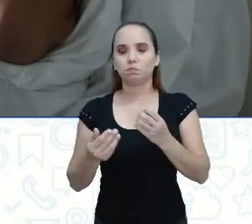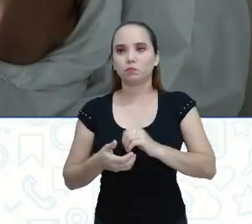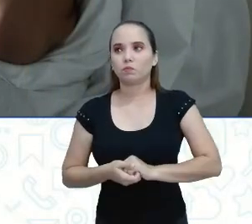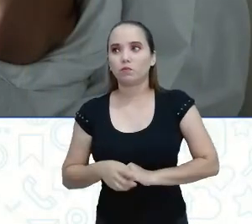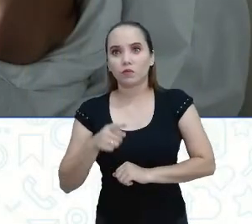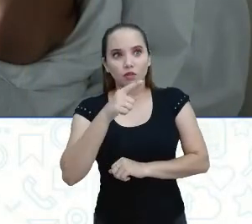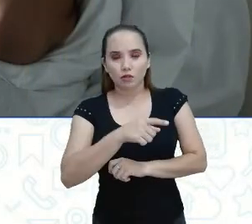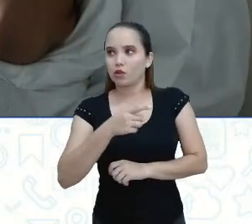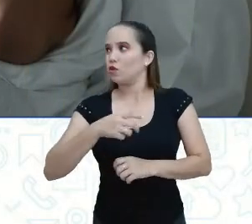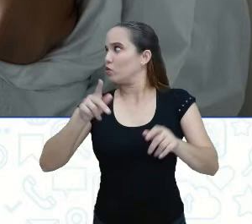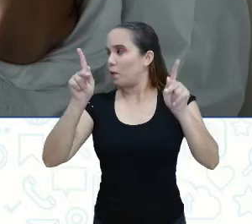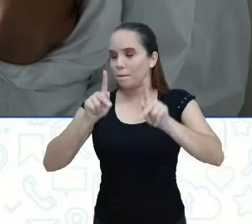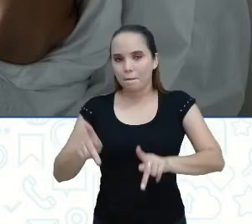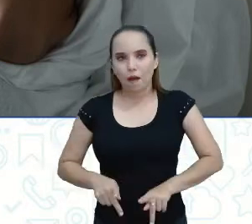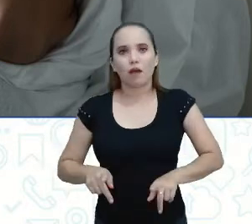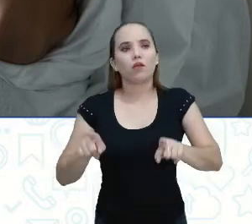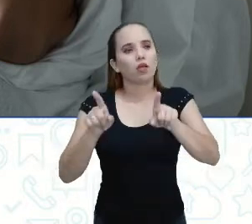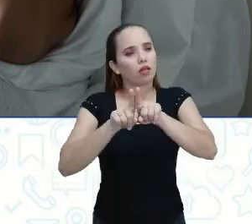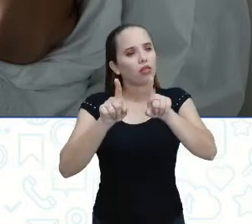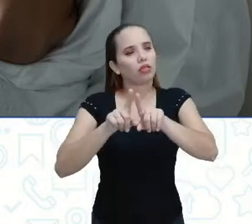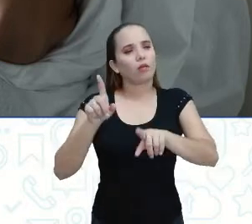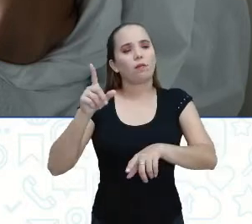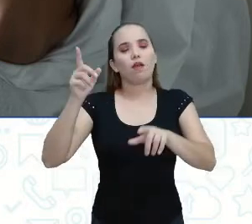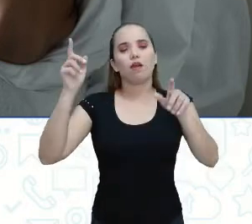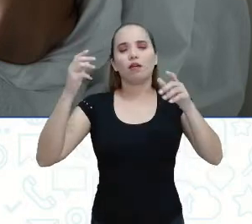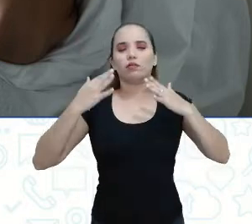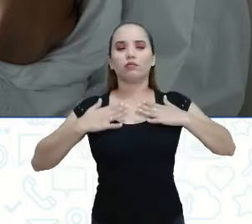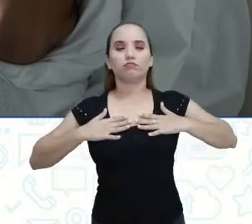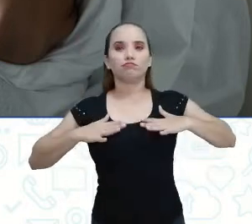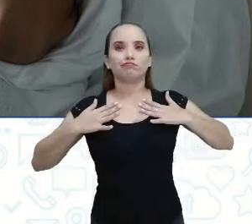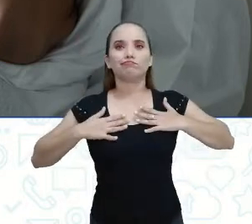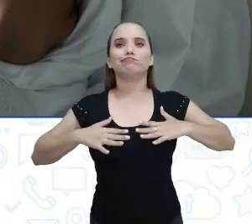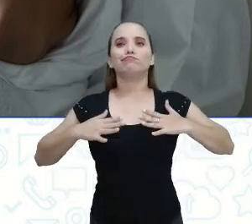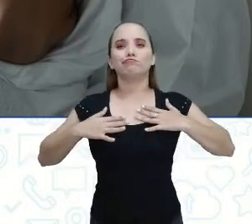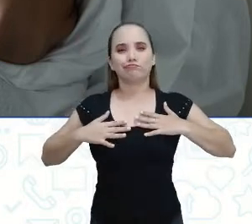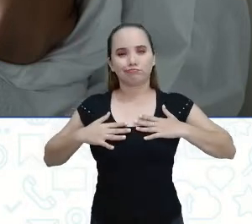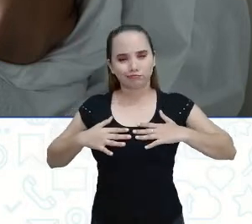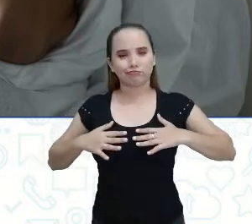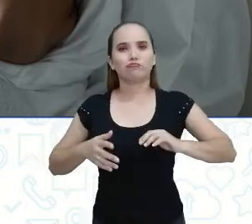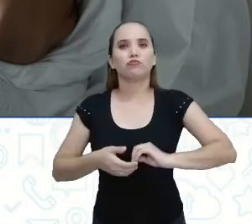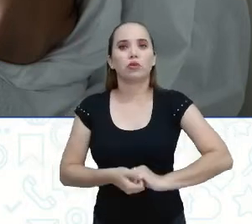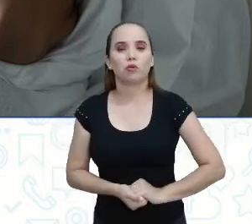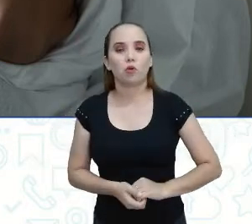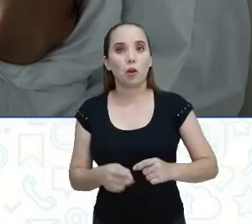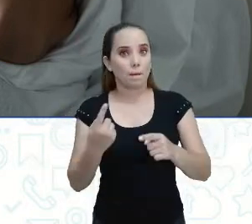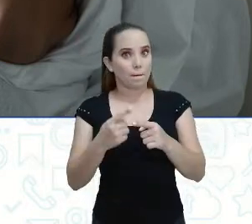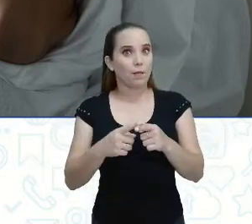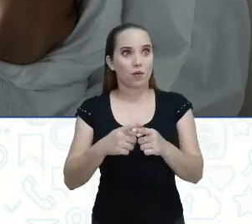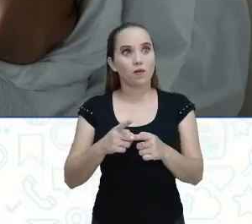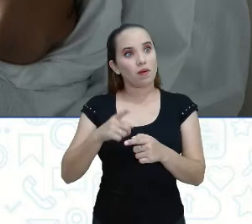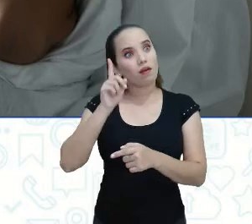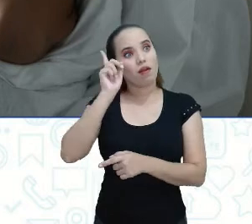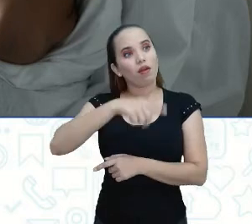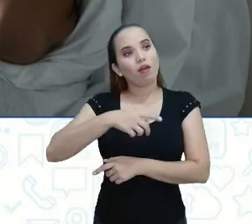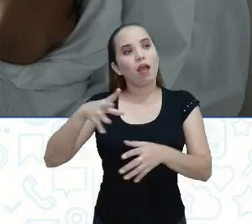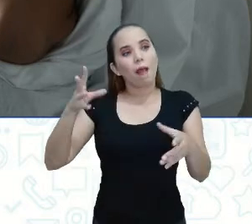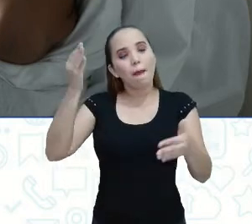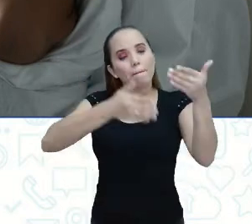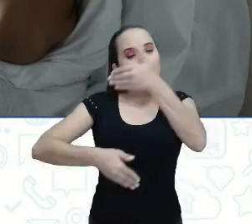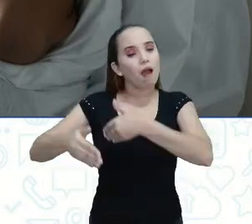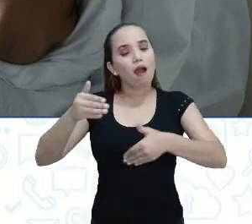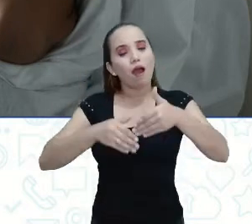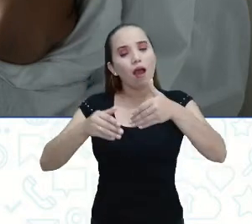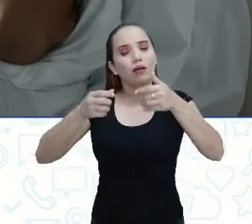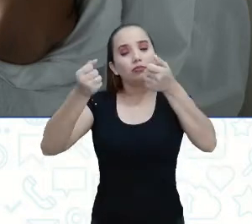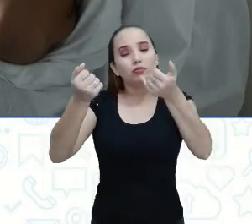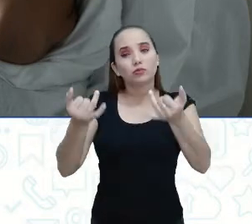está em paz, que ela está tranquila, não é isso? Porque também são são elementos da descrição, mas seriam